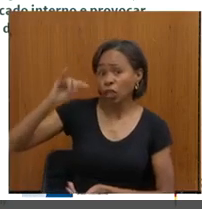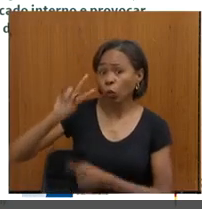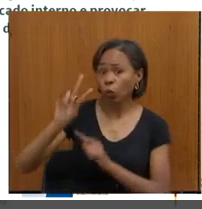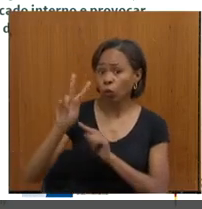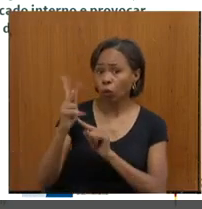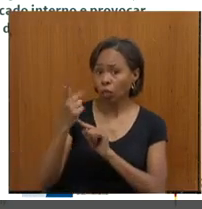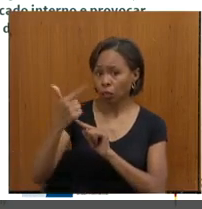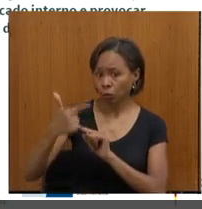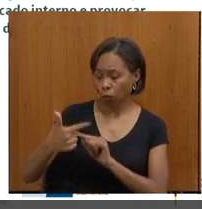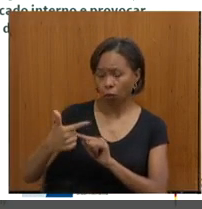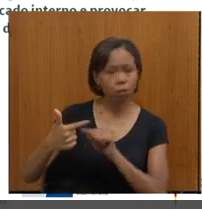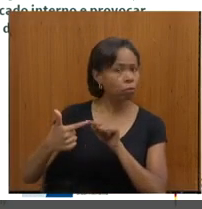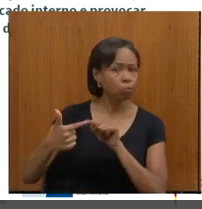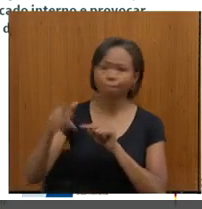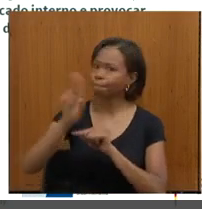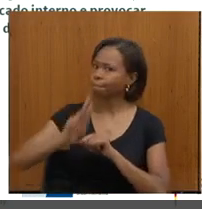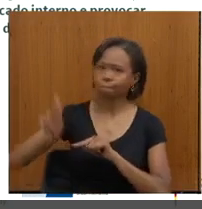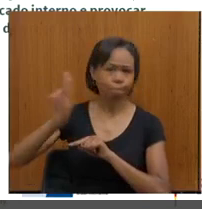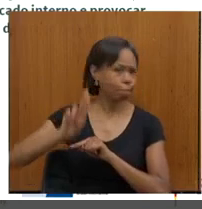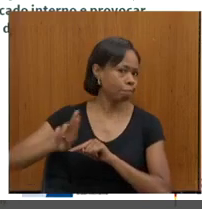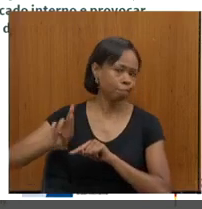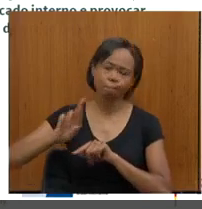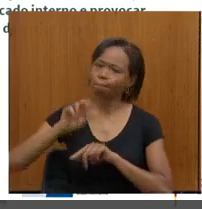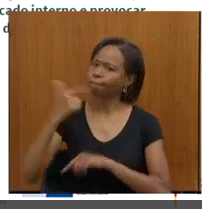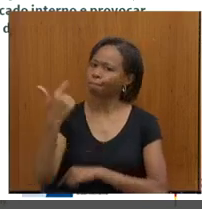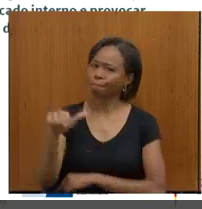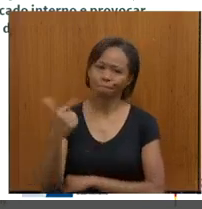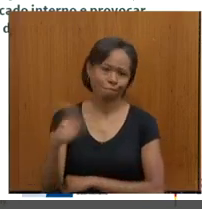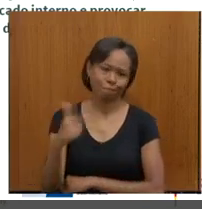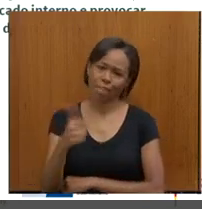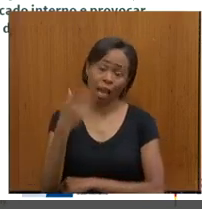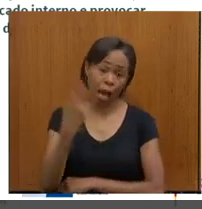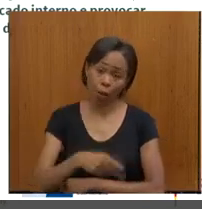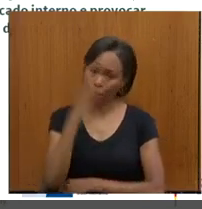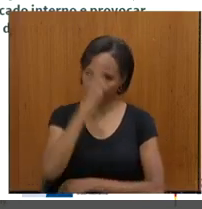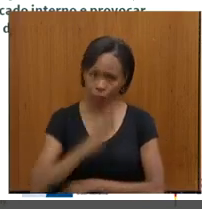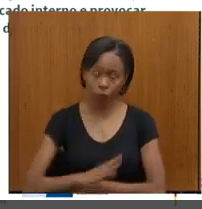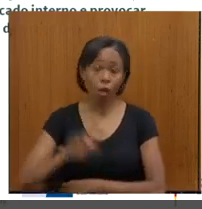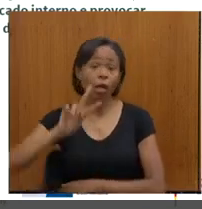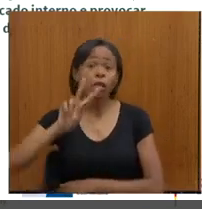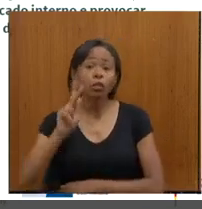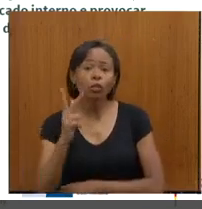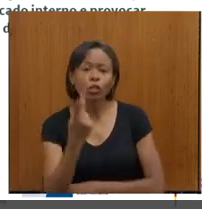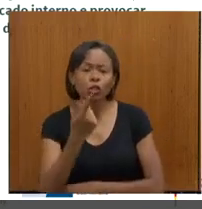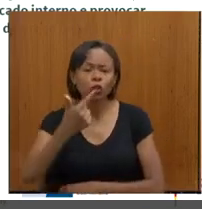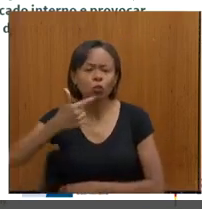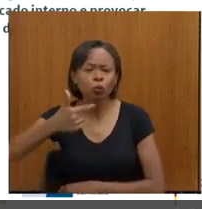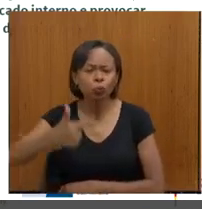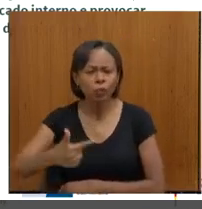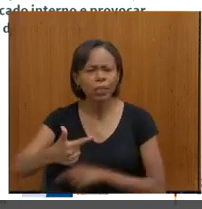hidrogênio a o hidrogênio como mencionei ele é um vetor que ele se presta a muitas